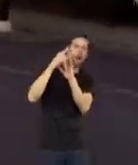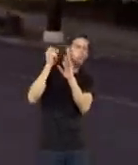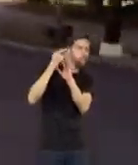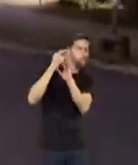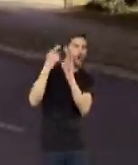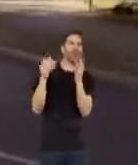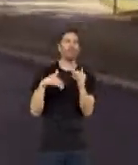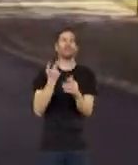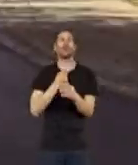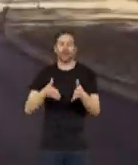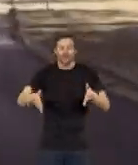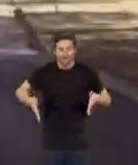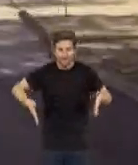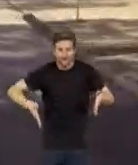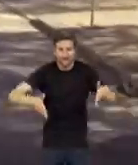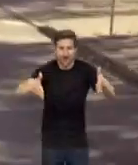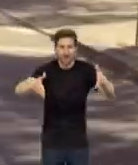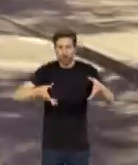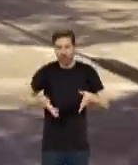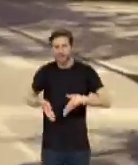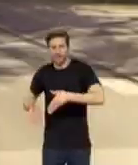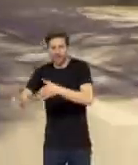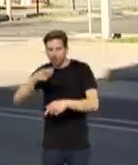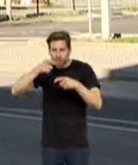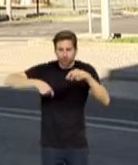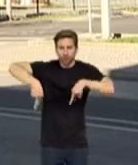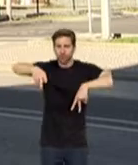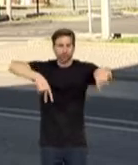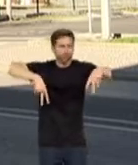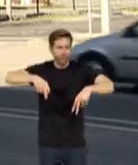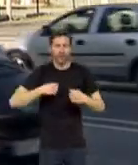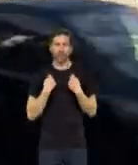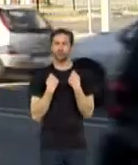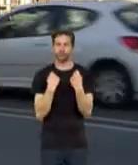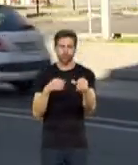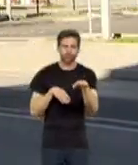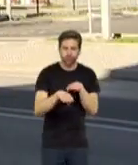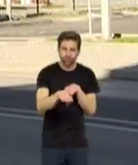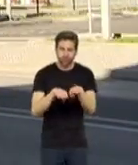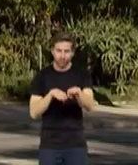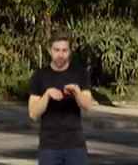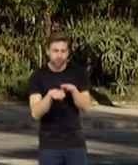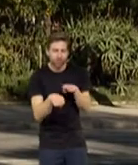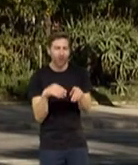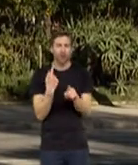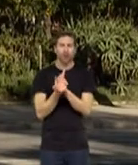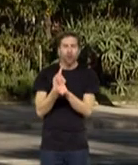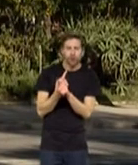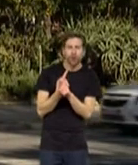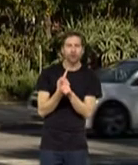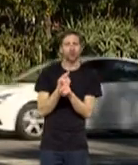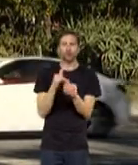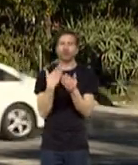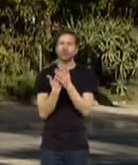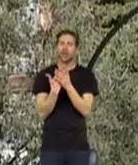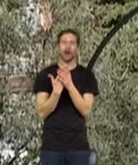largas, passeios largos para a circulação das pessoas e dos automóveis, a introdução de equipamentos de uso